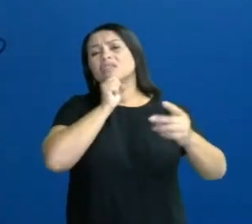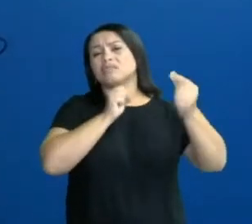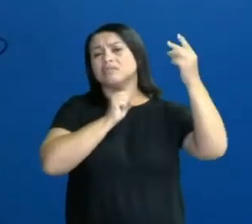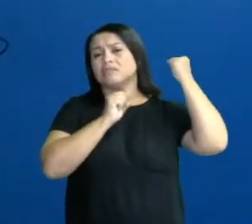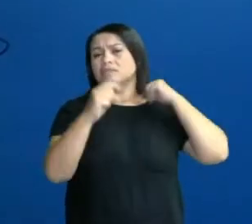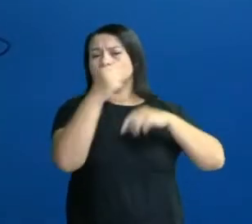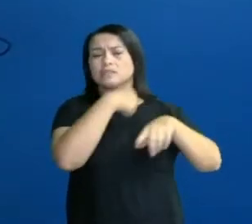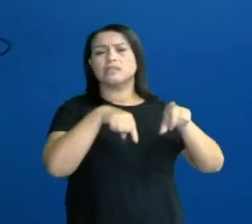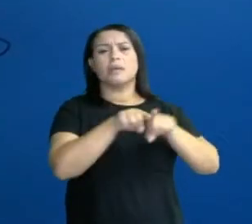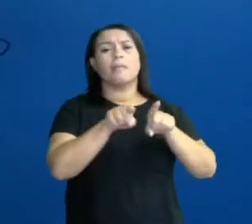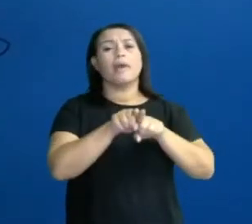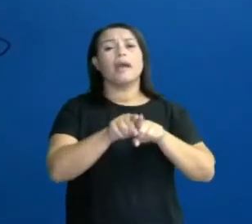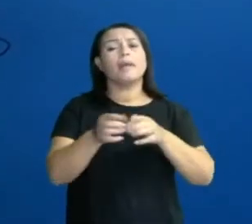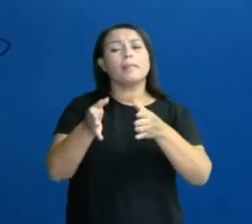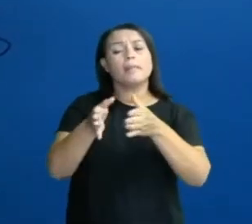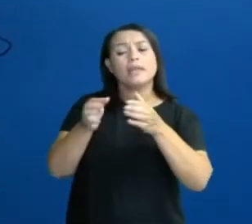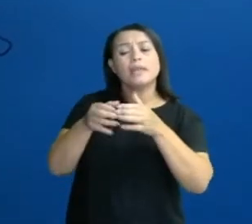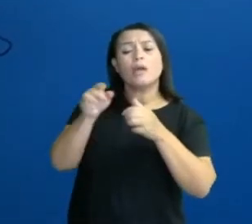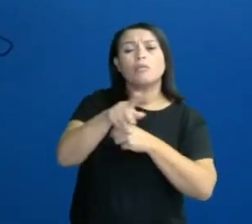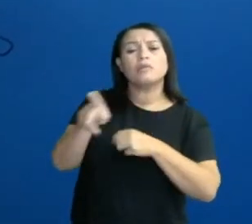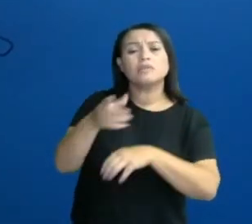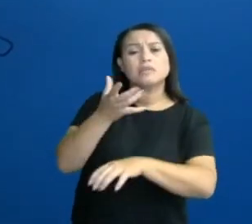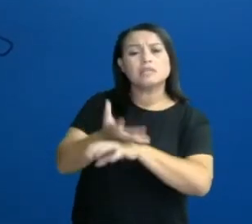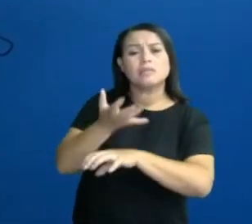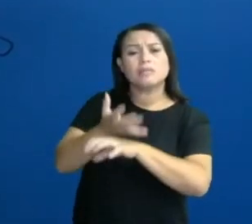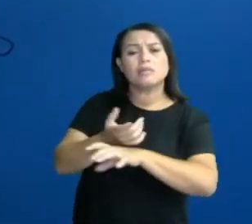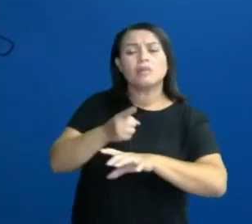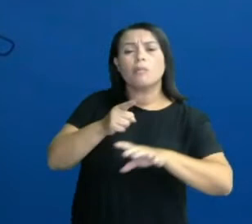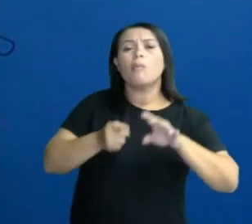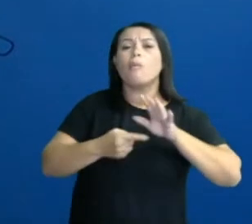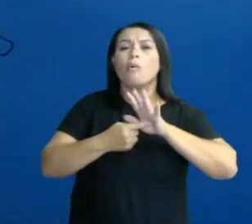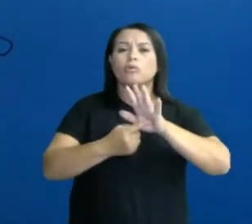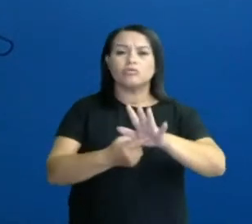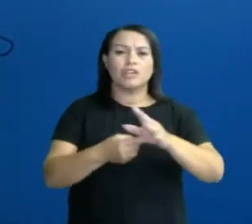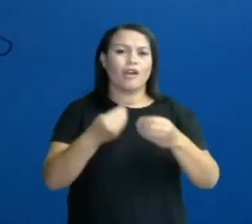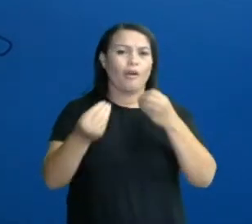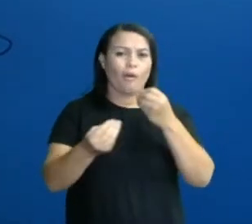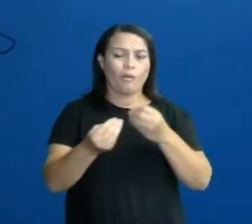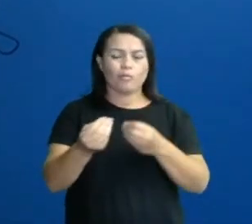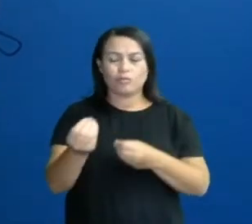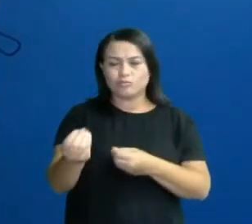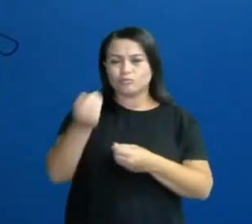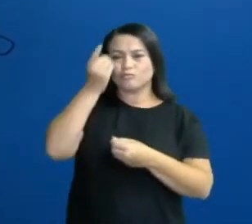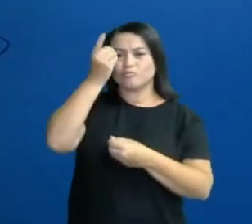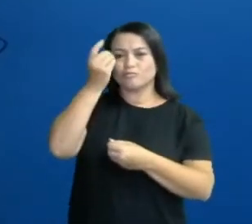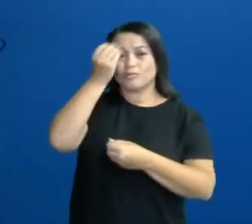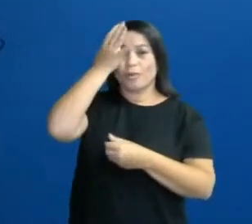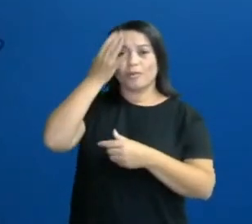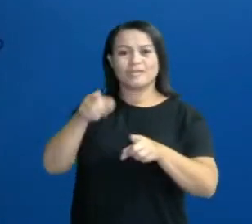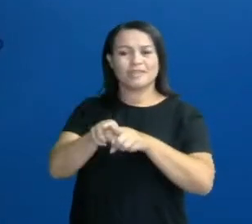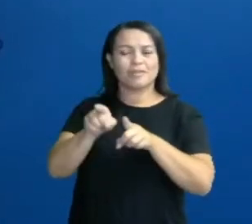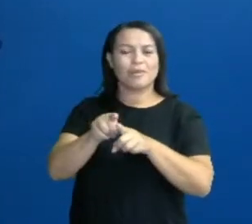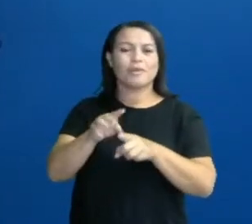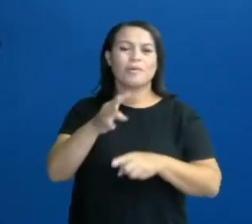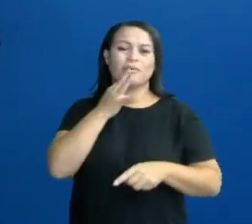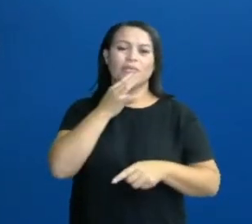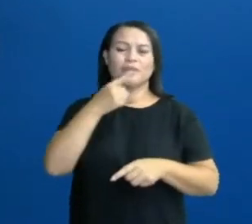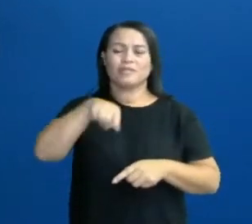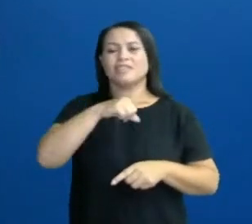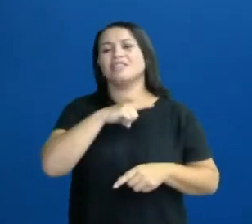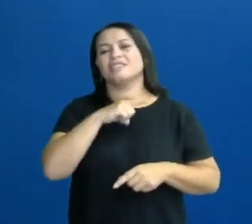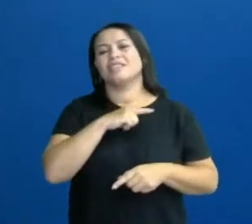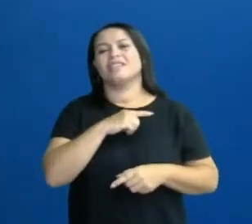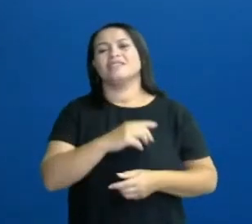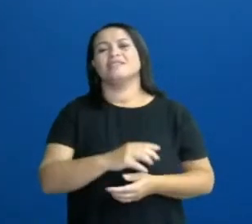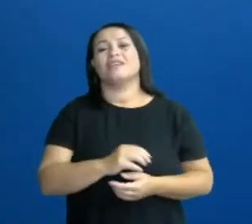para o professor, né, da disciplina, para você mostrar para ele seu dom artístico e o conhecimento, logicamente, cartográfico que você